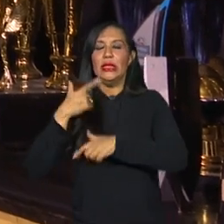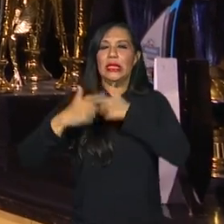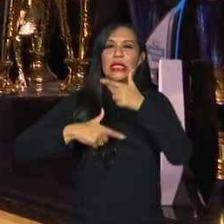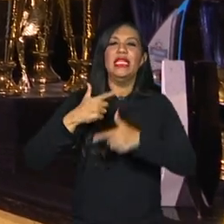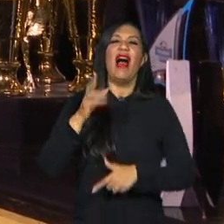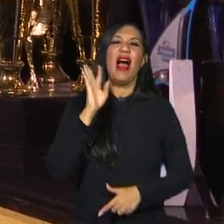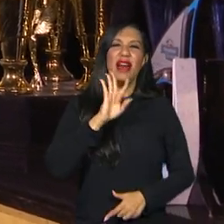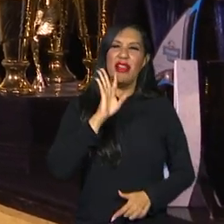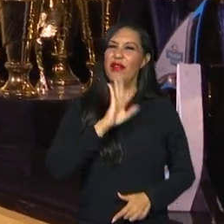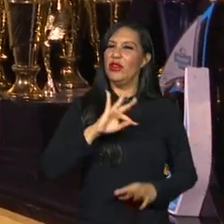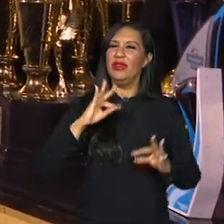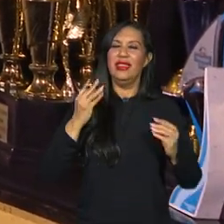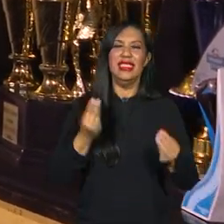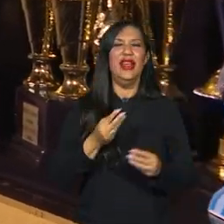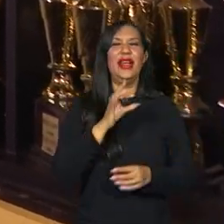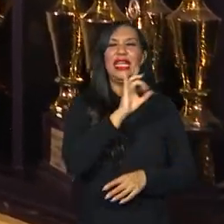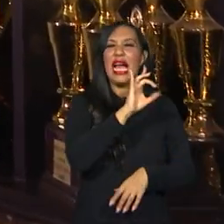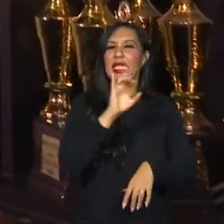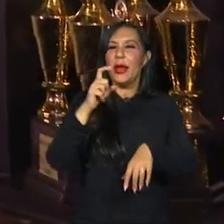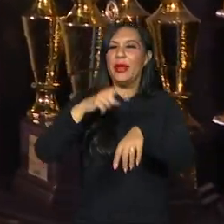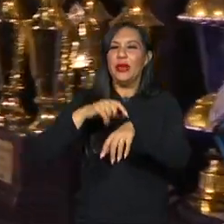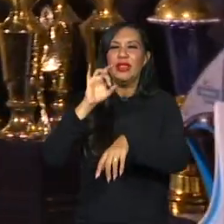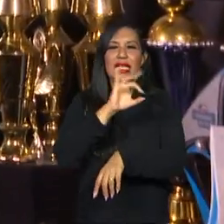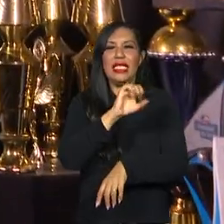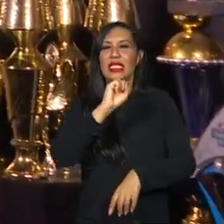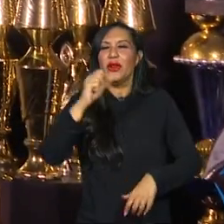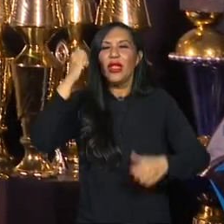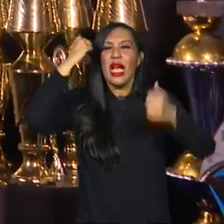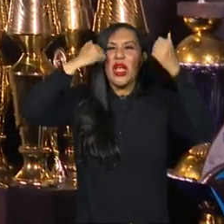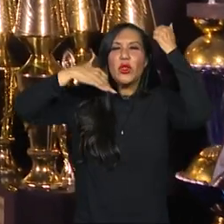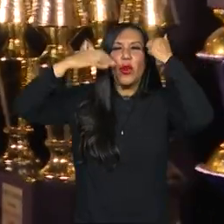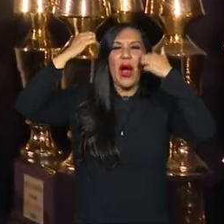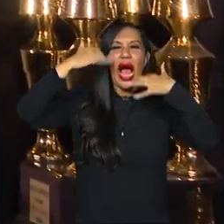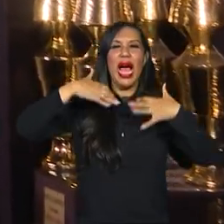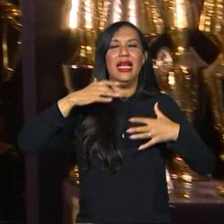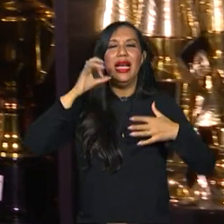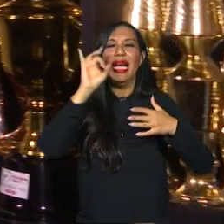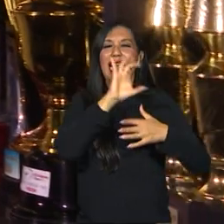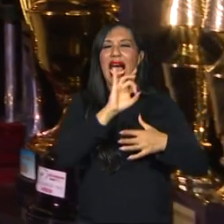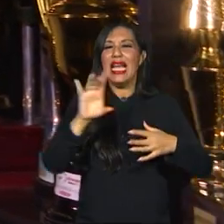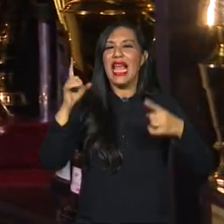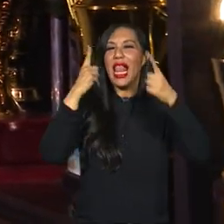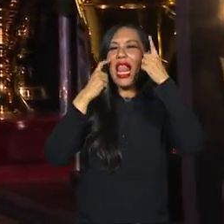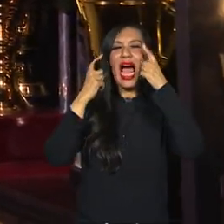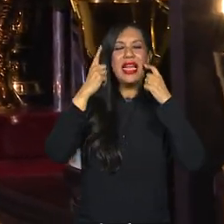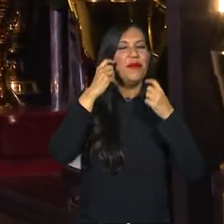a pena. Todo, cada segundo, cada gota, cada lágrima.